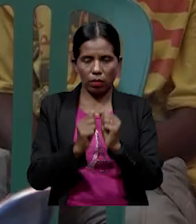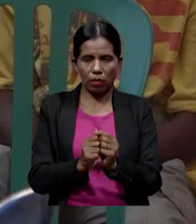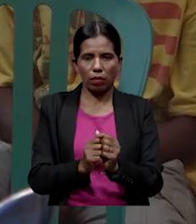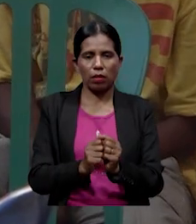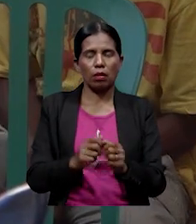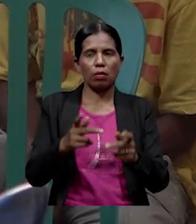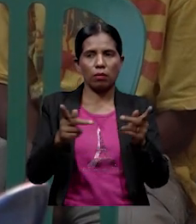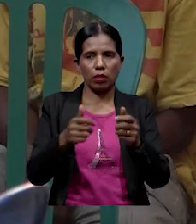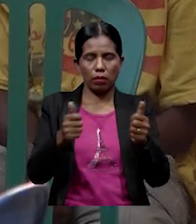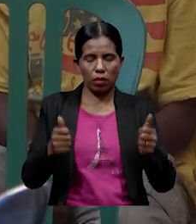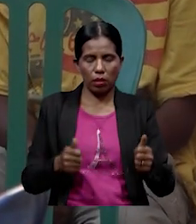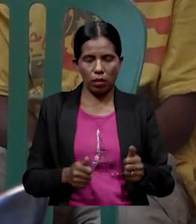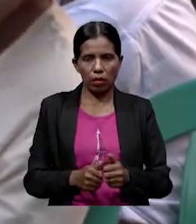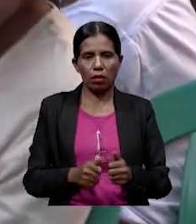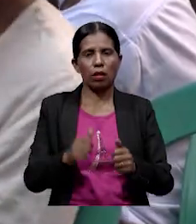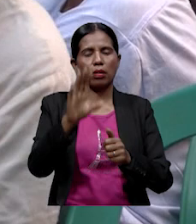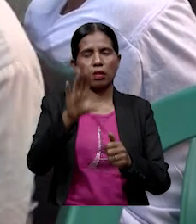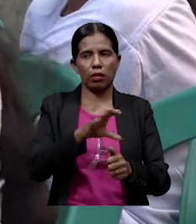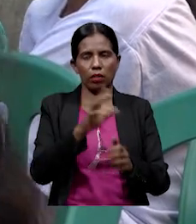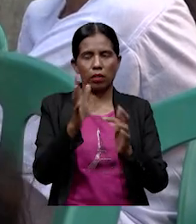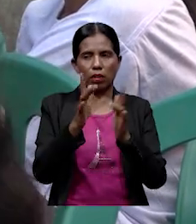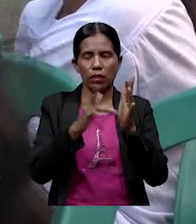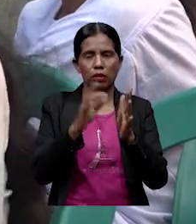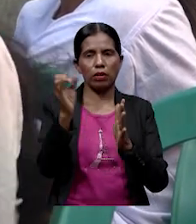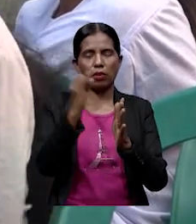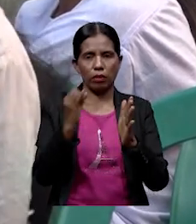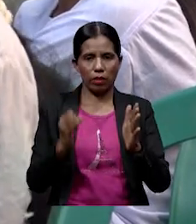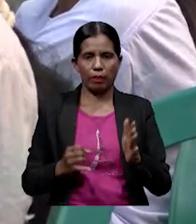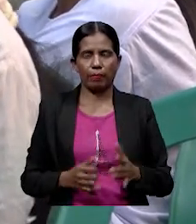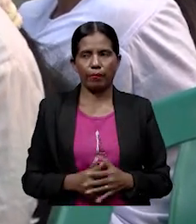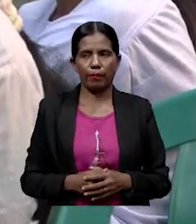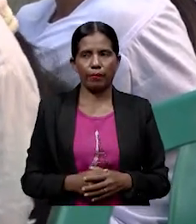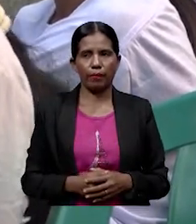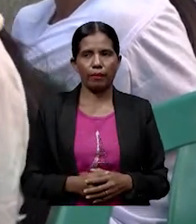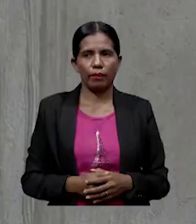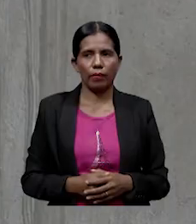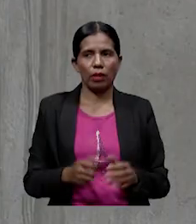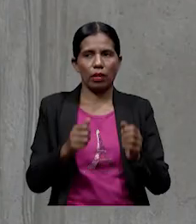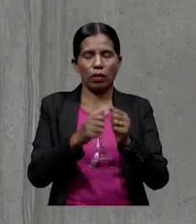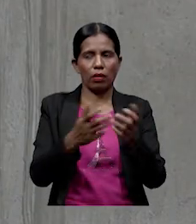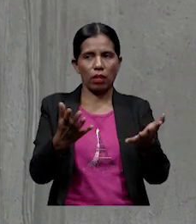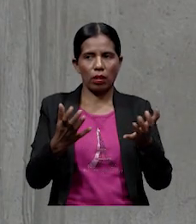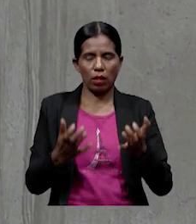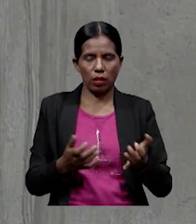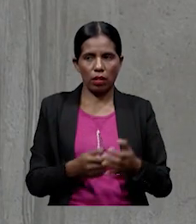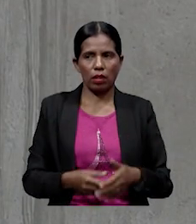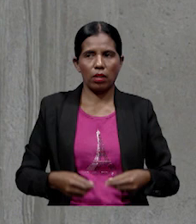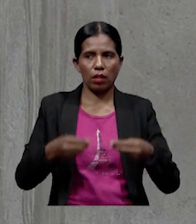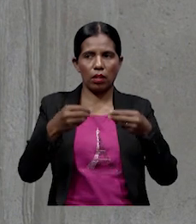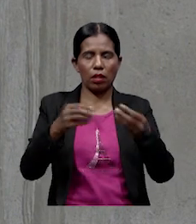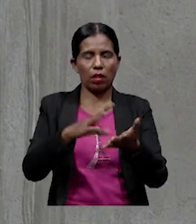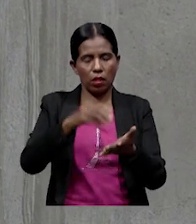post administrativo Cristo Rey ho di habot Partido Democrático ba futuro. Amai ya PDU ho komitmentu ida, makakaren tuni